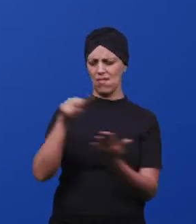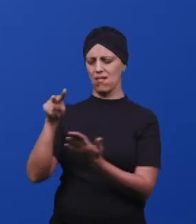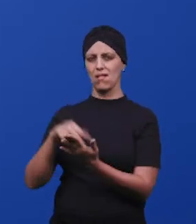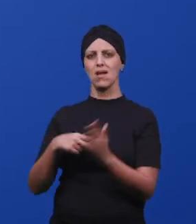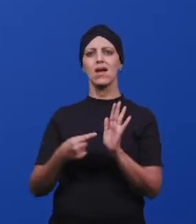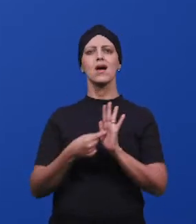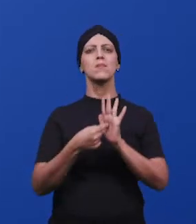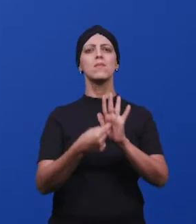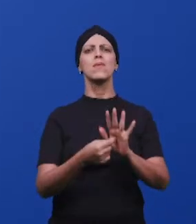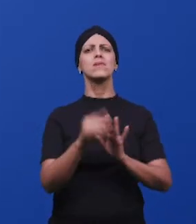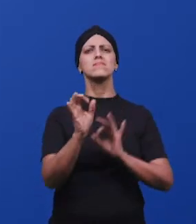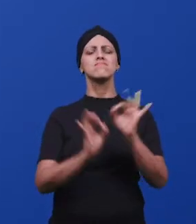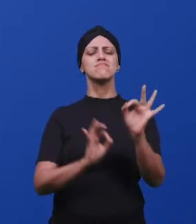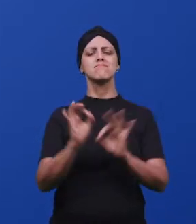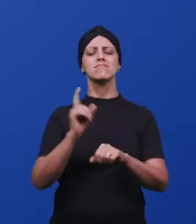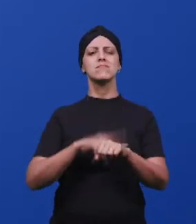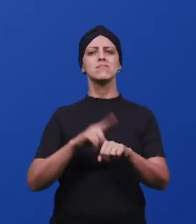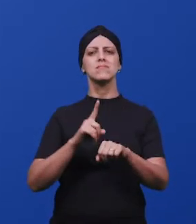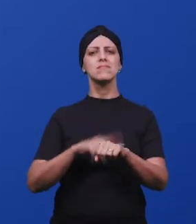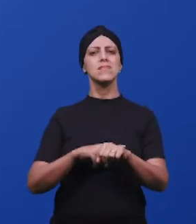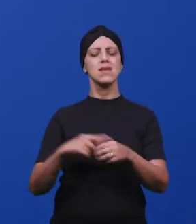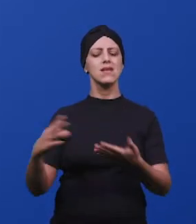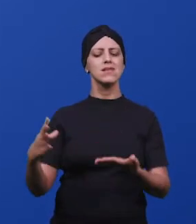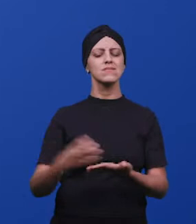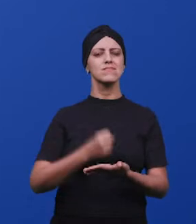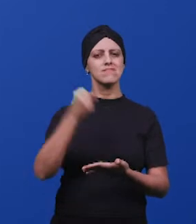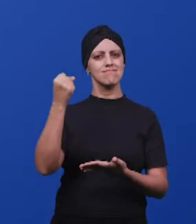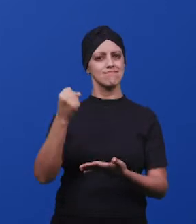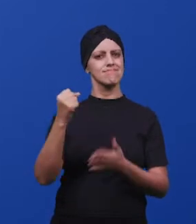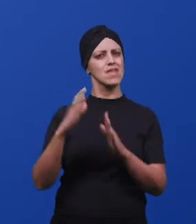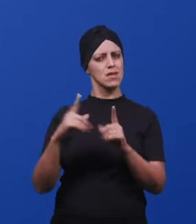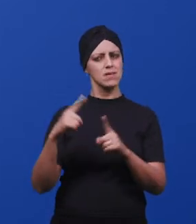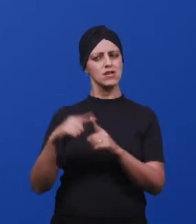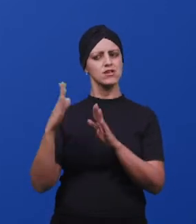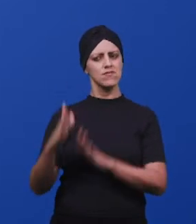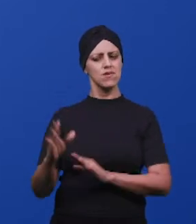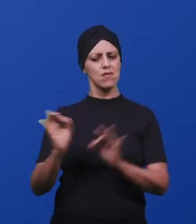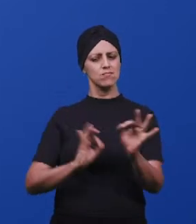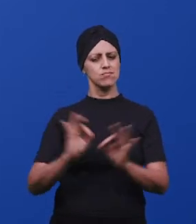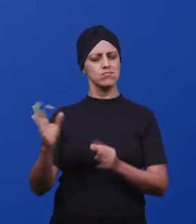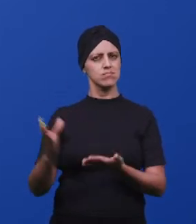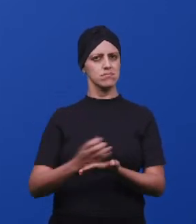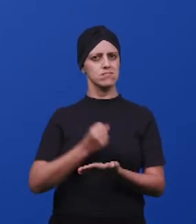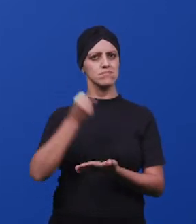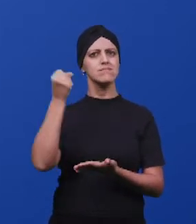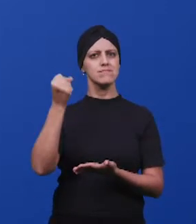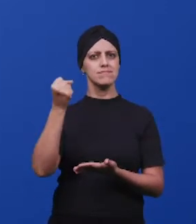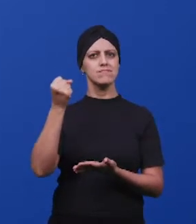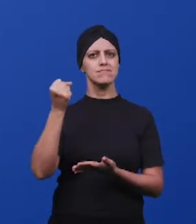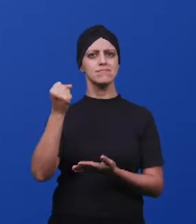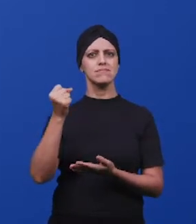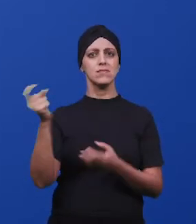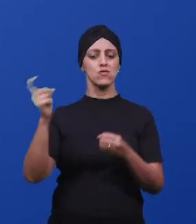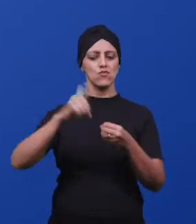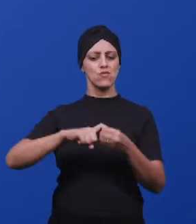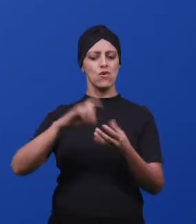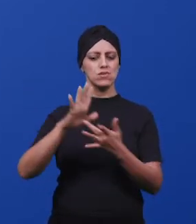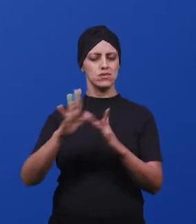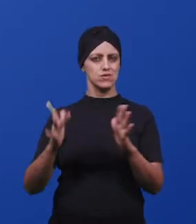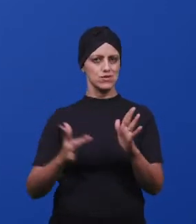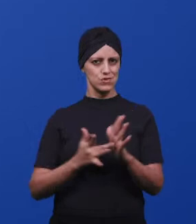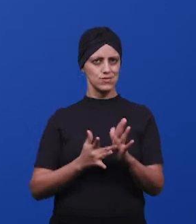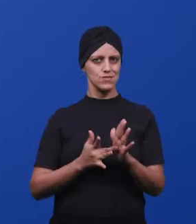textos lidos falam da preparação da igreja fiel para o